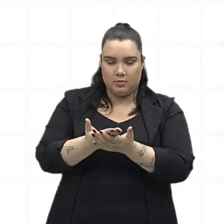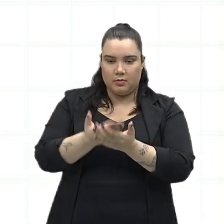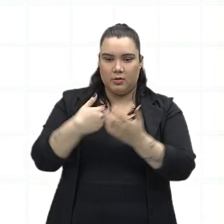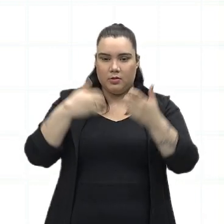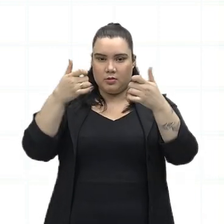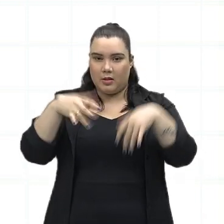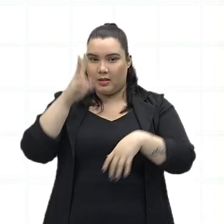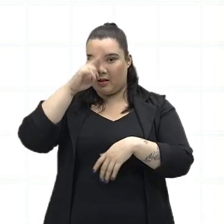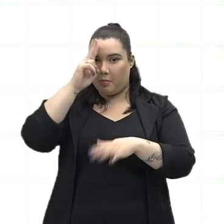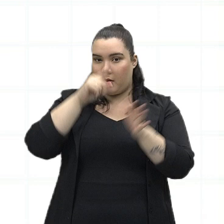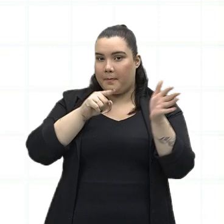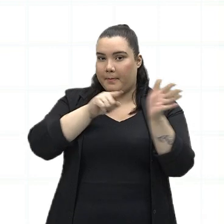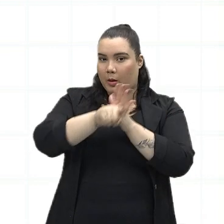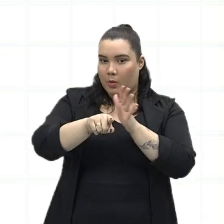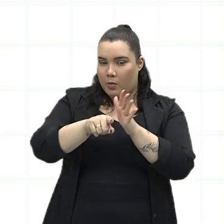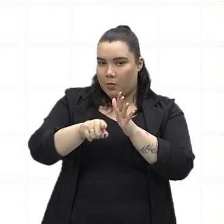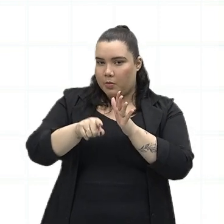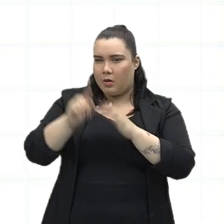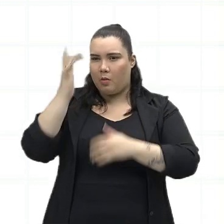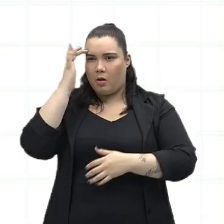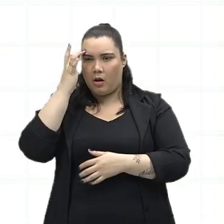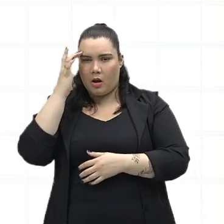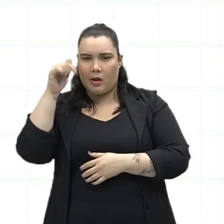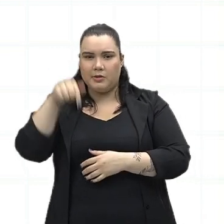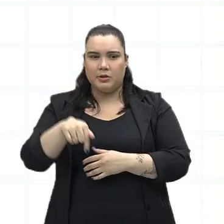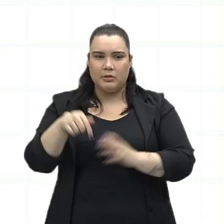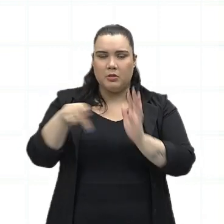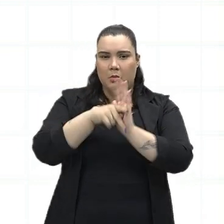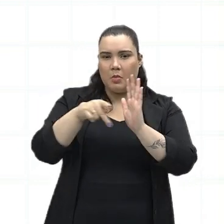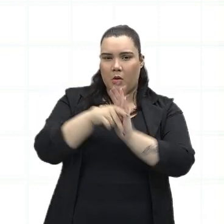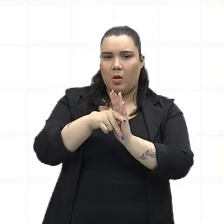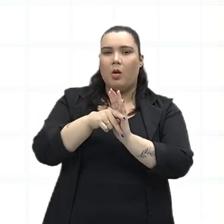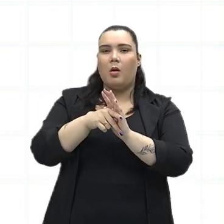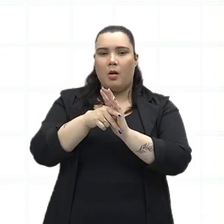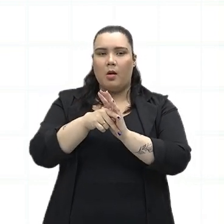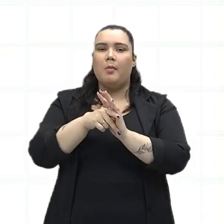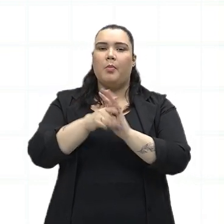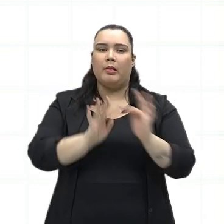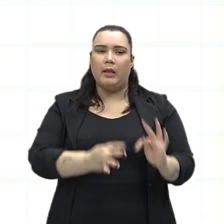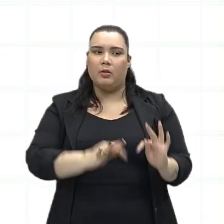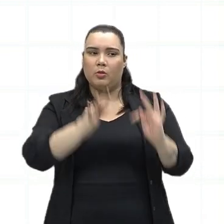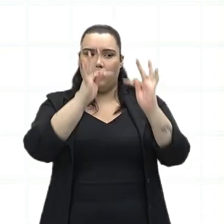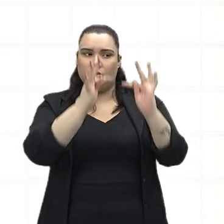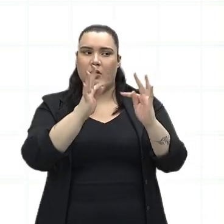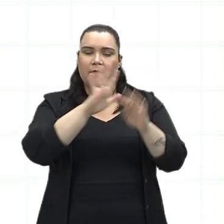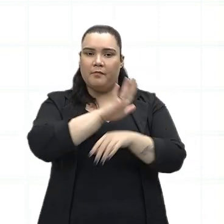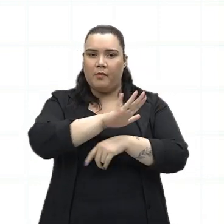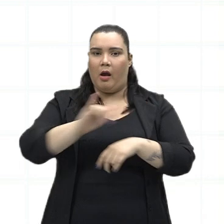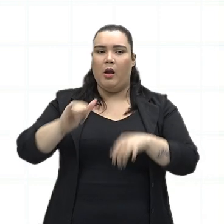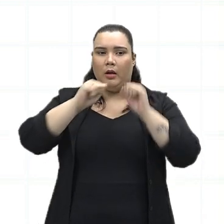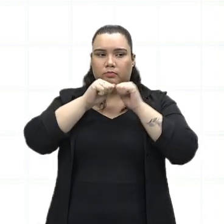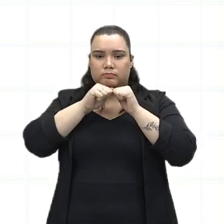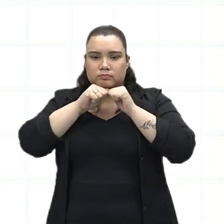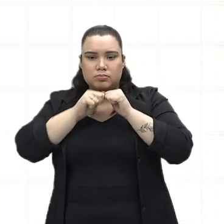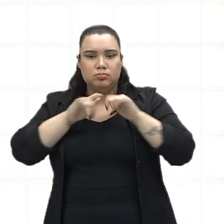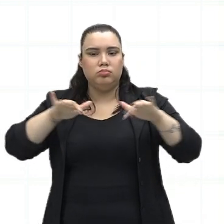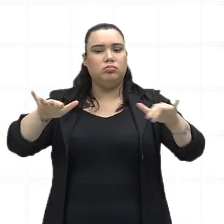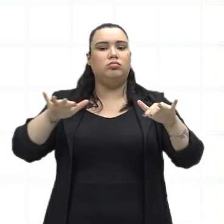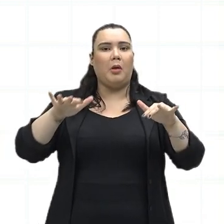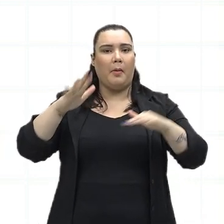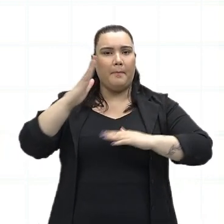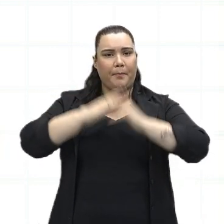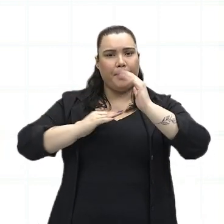Foi uma pergunta, né? Será que a inteligência artificial vai tomar conta, vai fazer com que várias